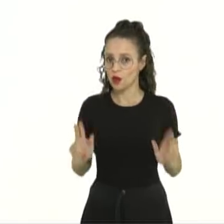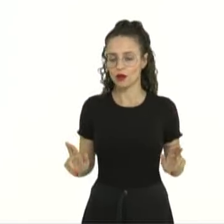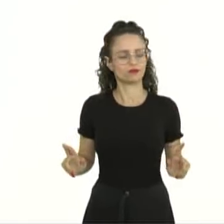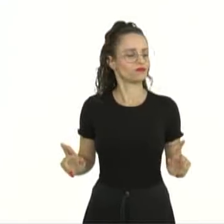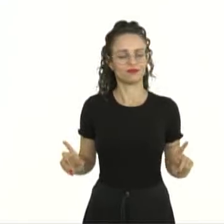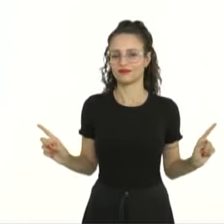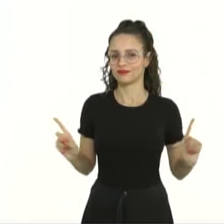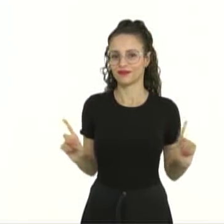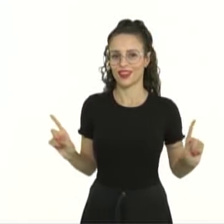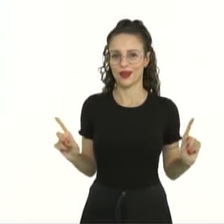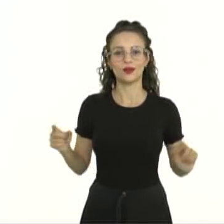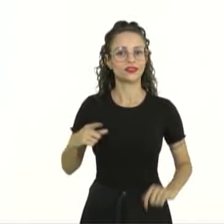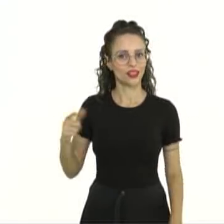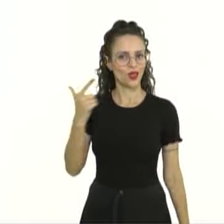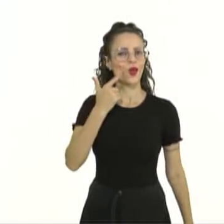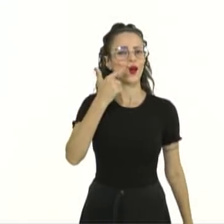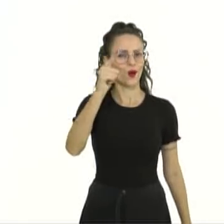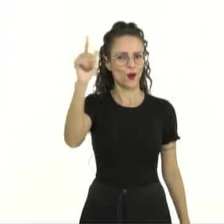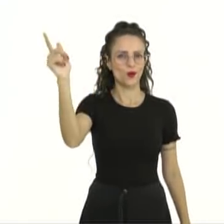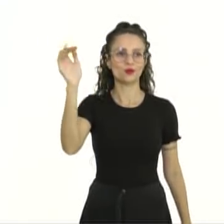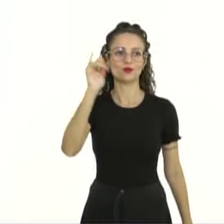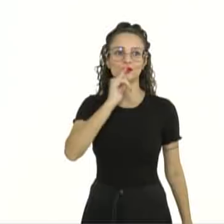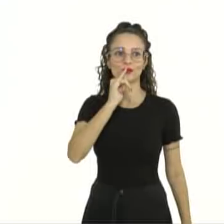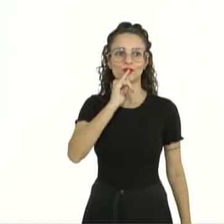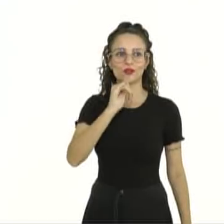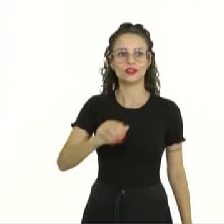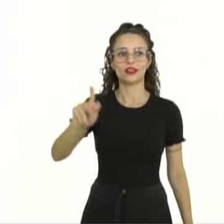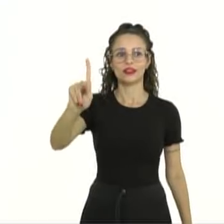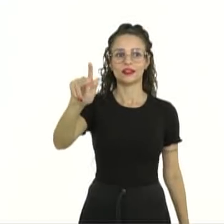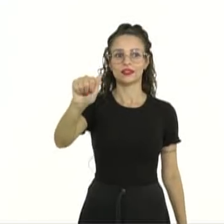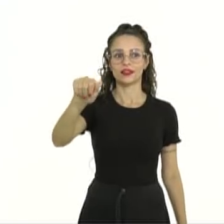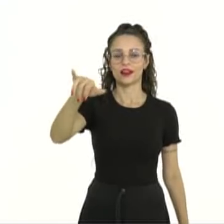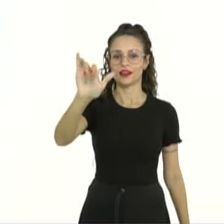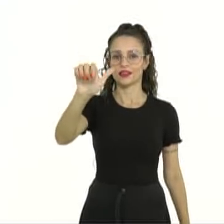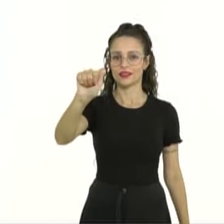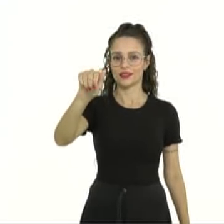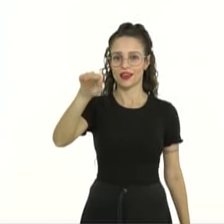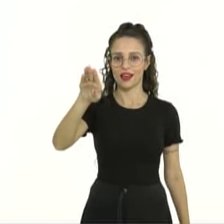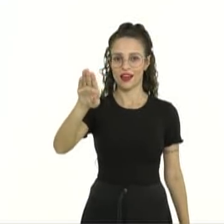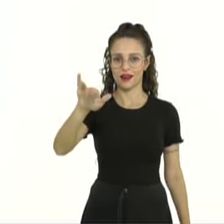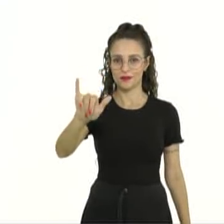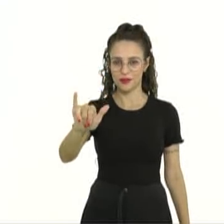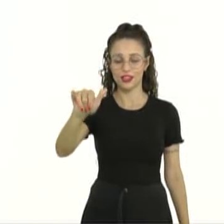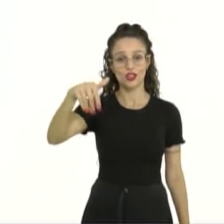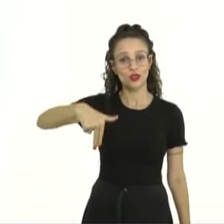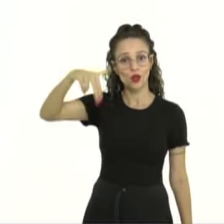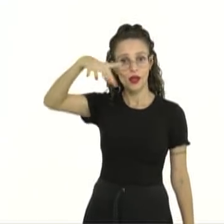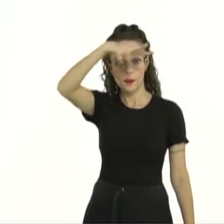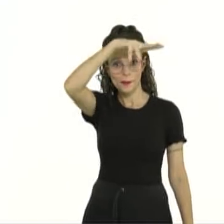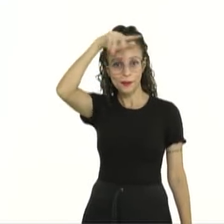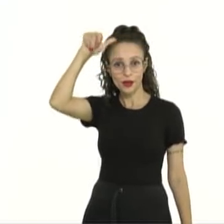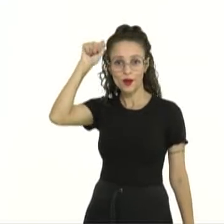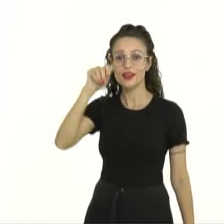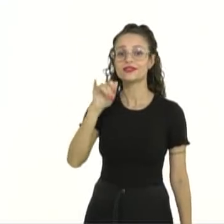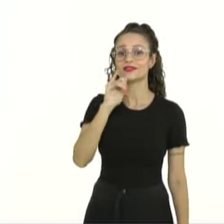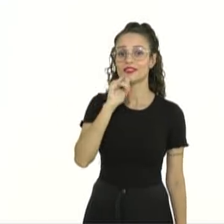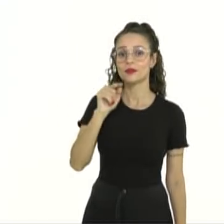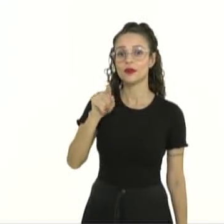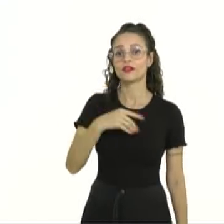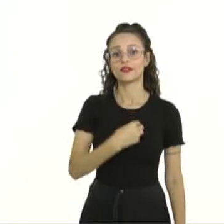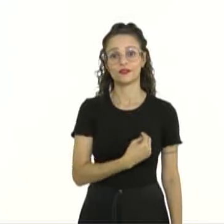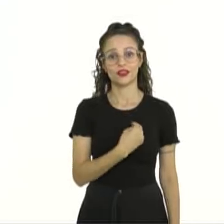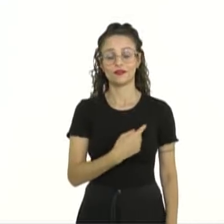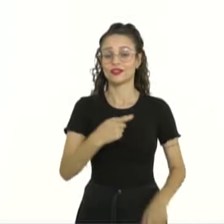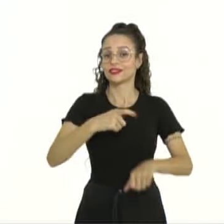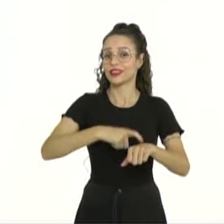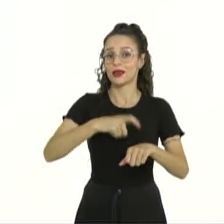ritmo. Há outros exemplos. Os caiabe, indígenas do Rio dos Peixes no norte do Mato Grosso, por exemplo, vivem num